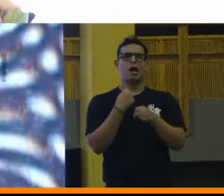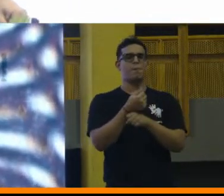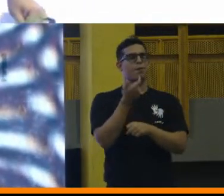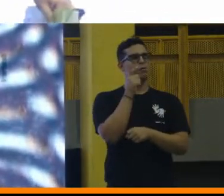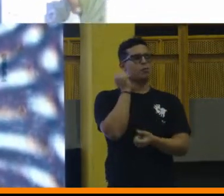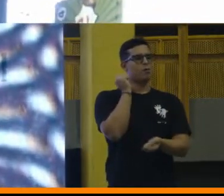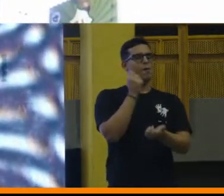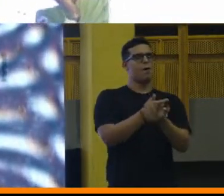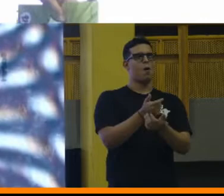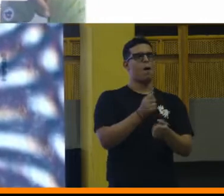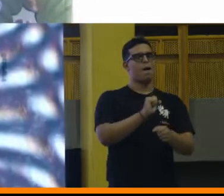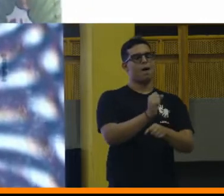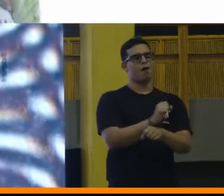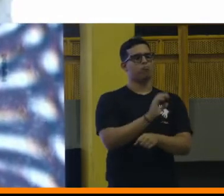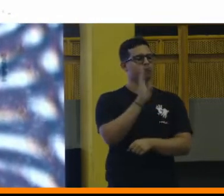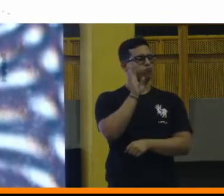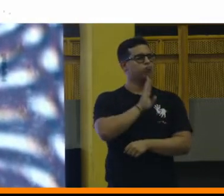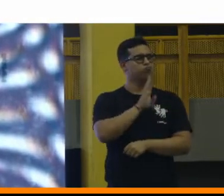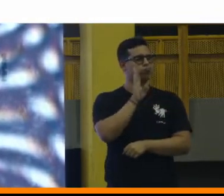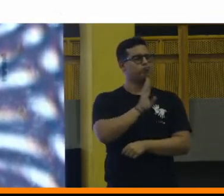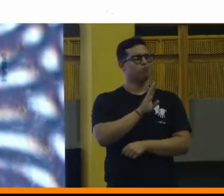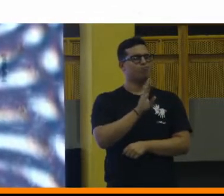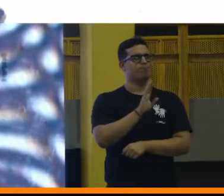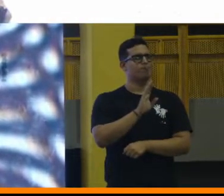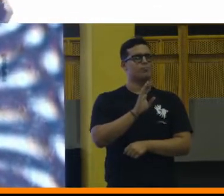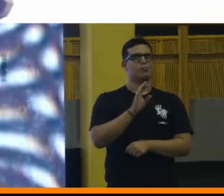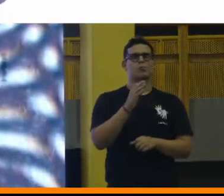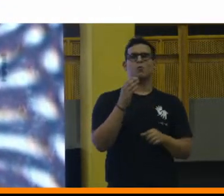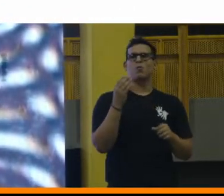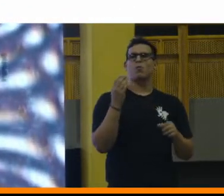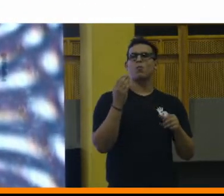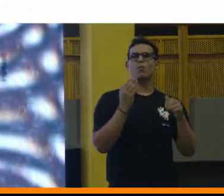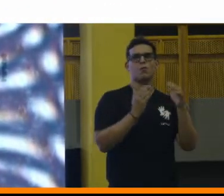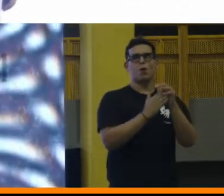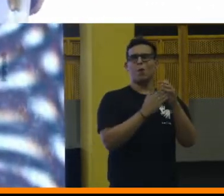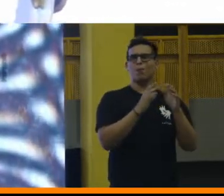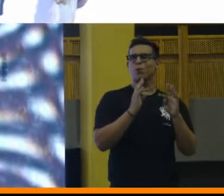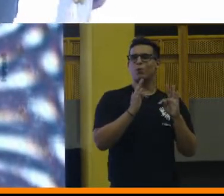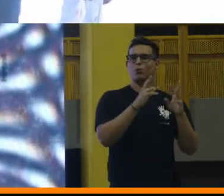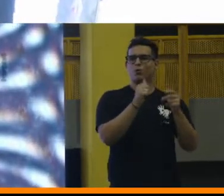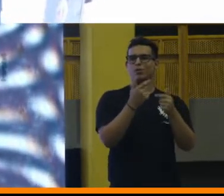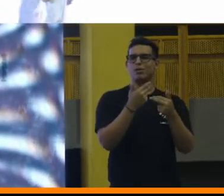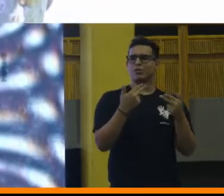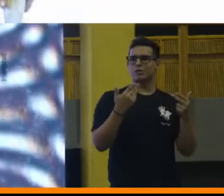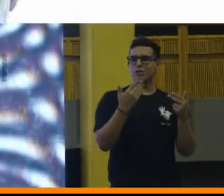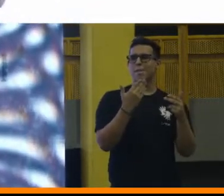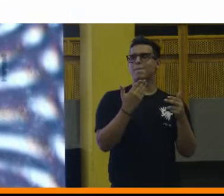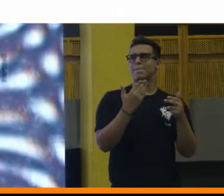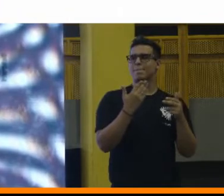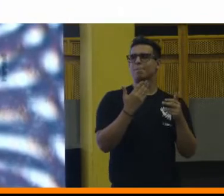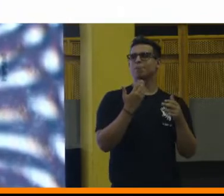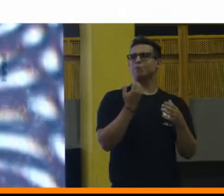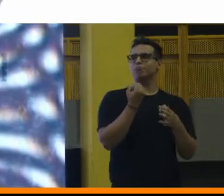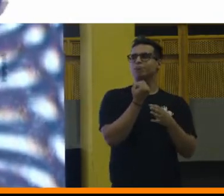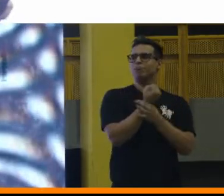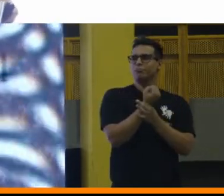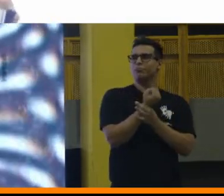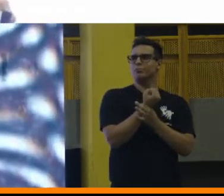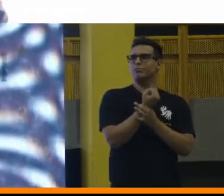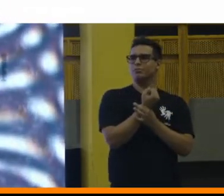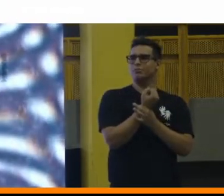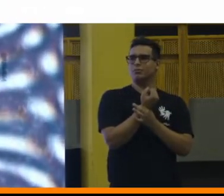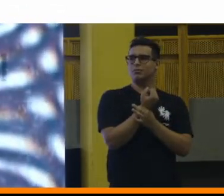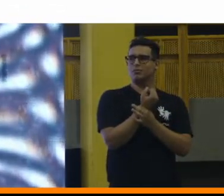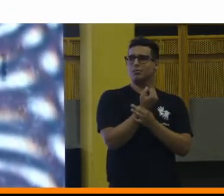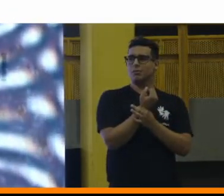carro legal, com todos os itens de segurança. Estou vendo isso no seu futuro. Está sentindo isso? Porque